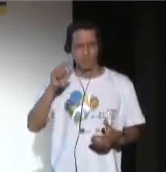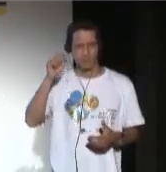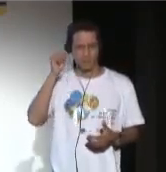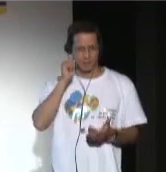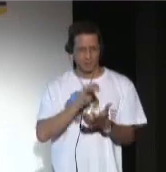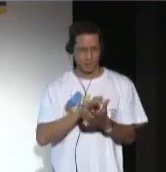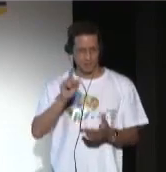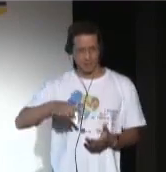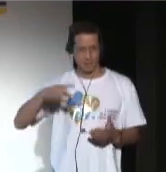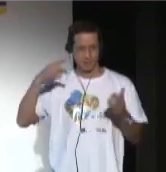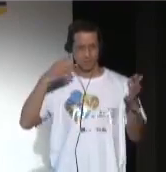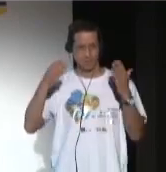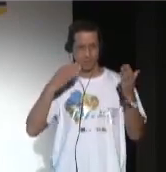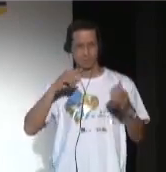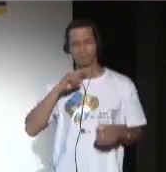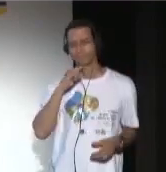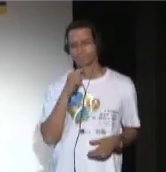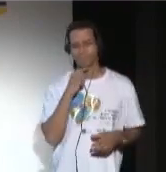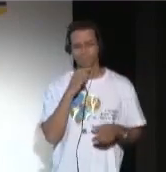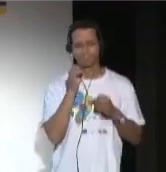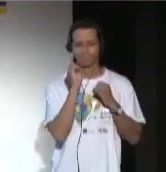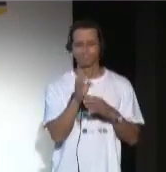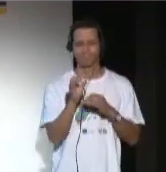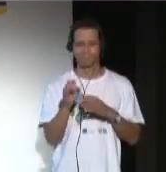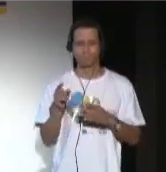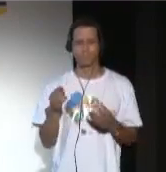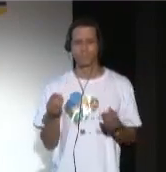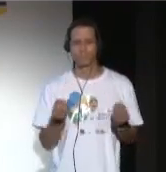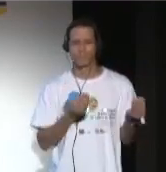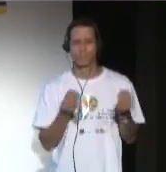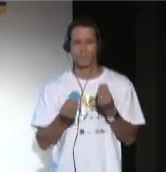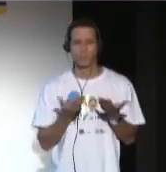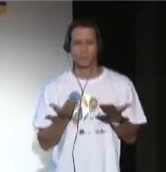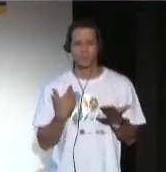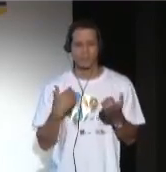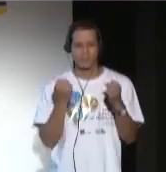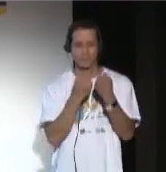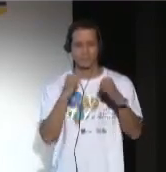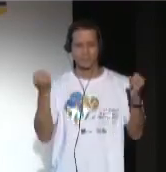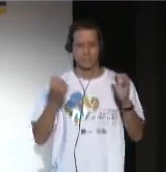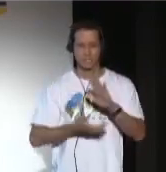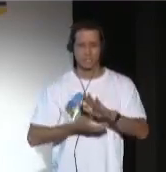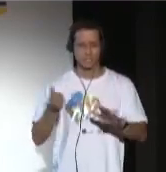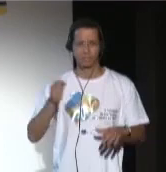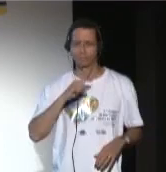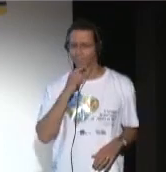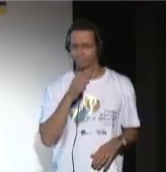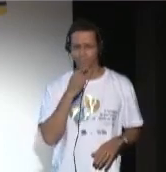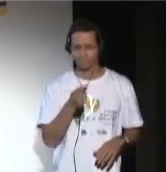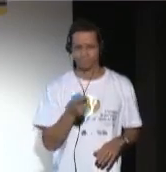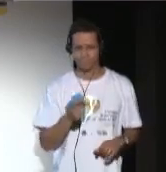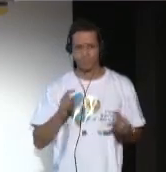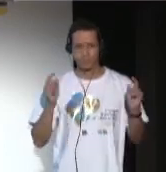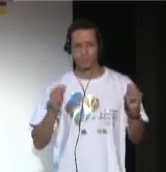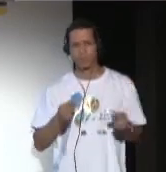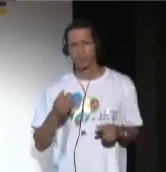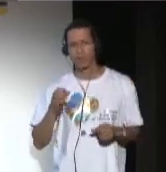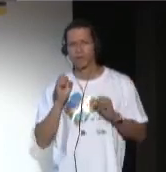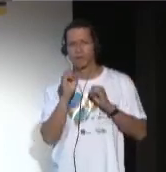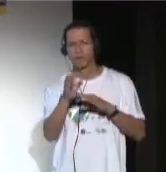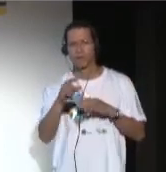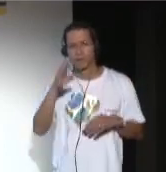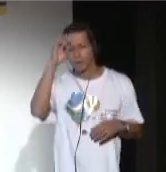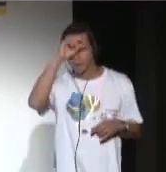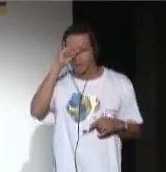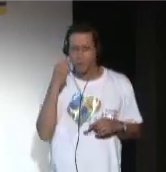ela fala: não dá pra gente ensinar vocês a se livrar do estresse. A gente pode ensinar vocês a lidar melhor com o